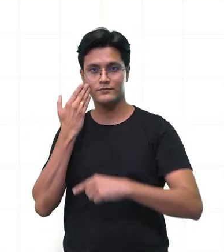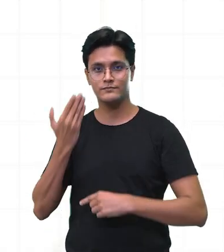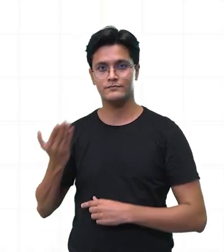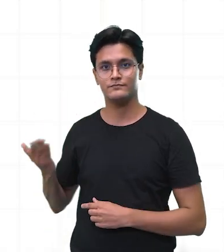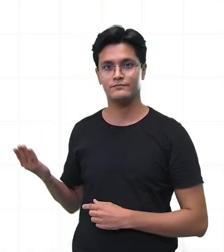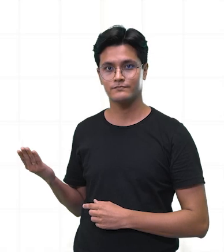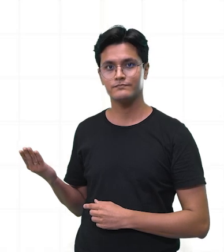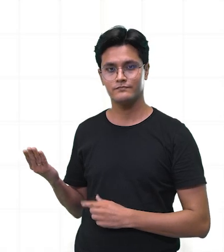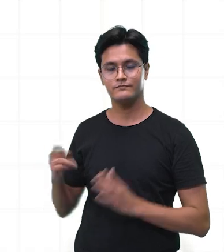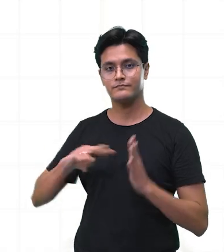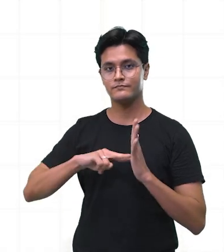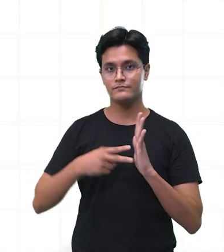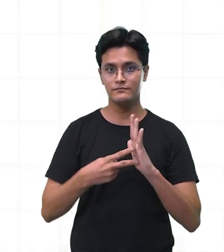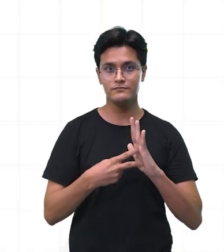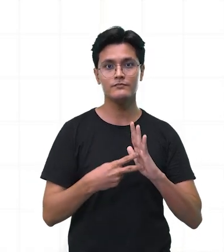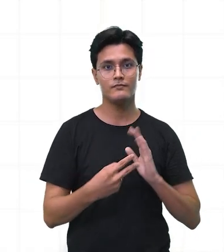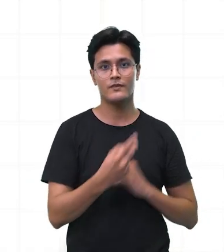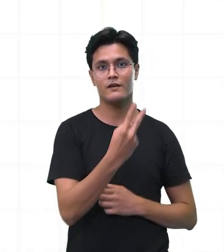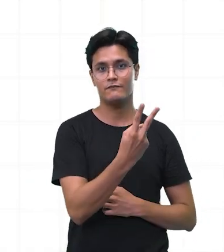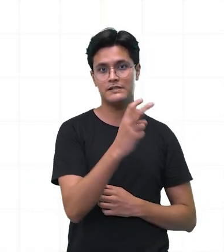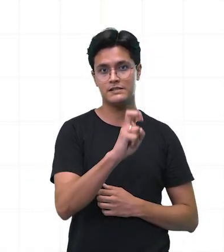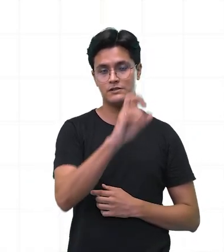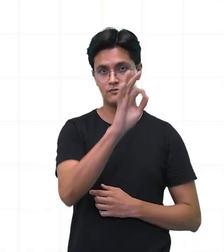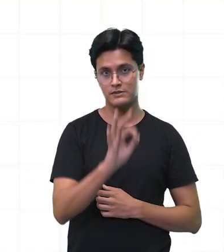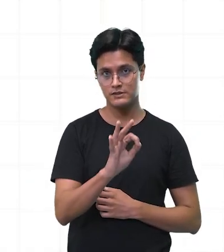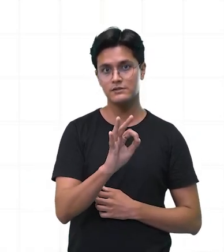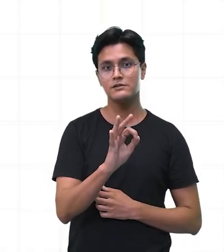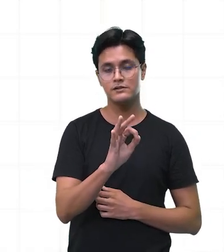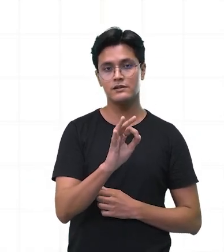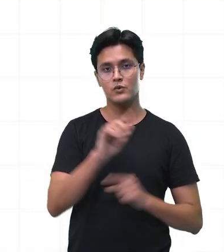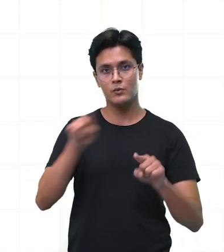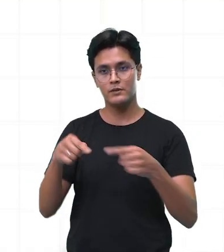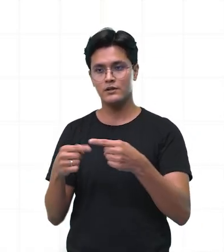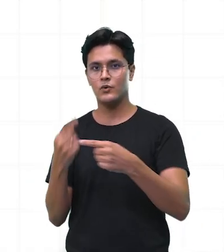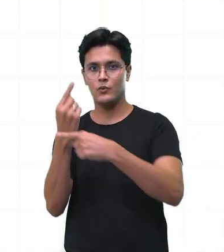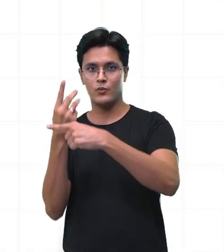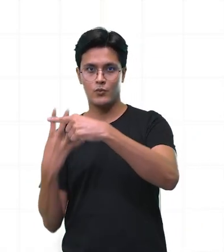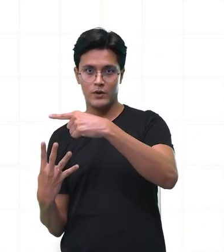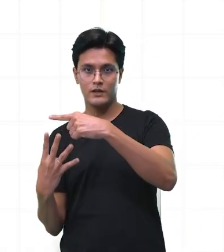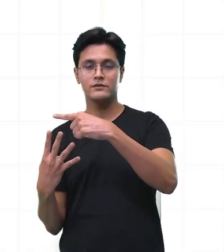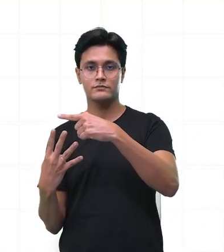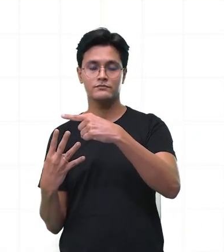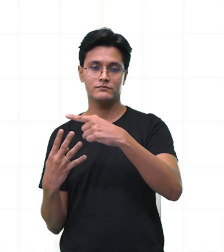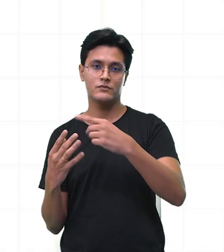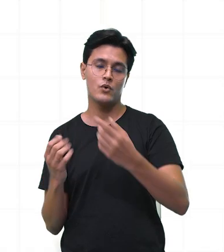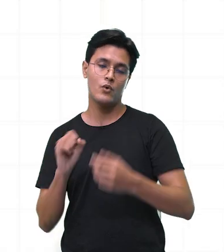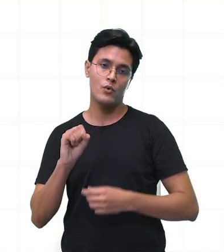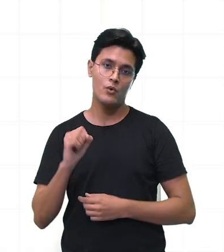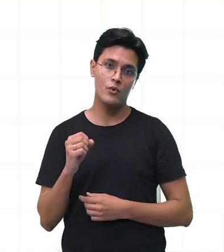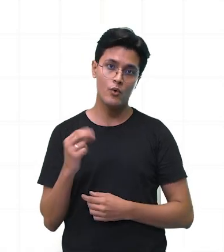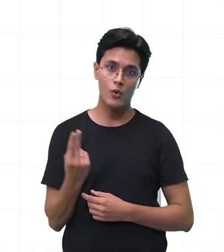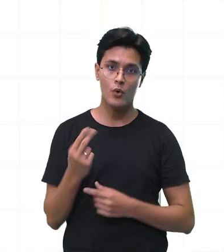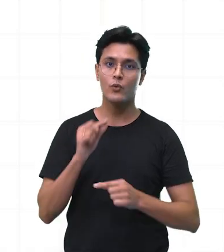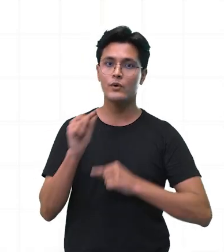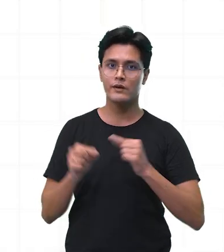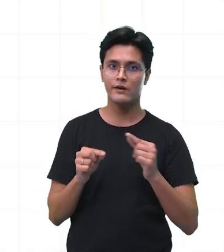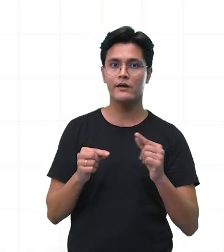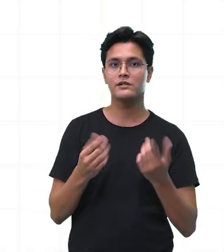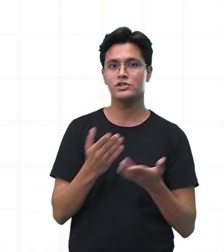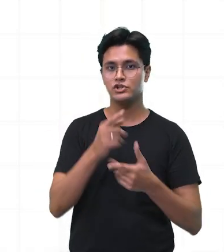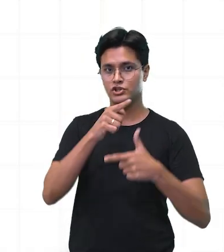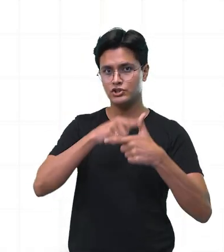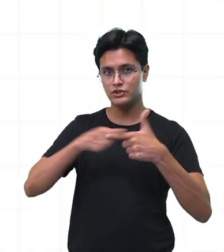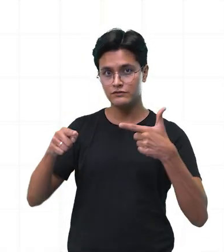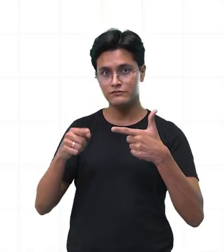de alguma coisa, basta você dividir por 4. Ou dividir por 2 duas vezes, certo? Então,